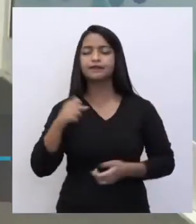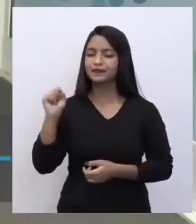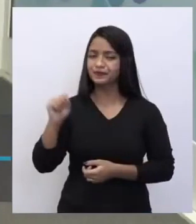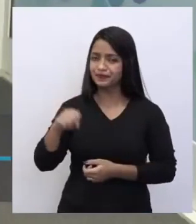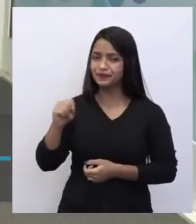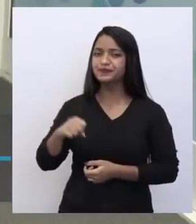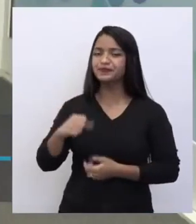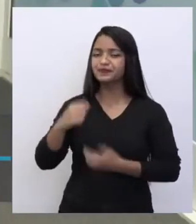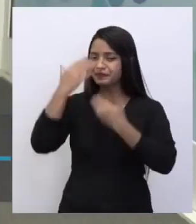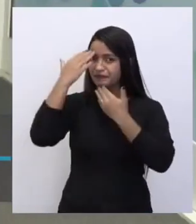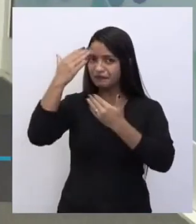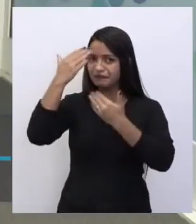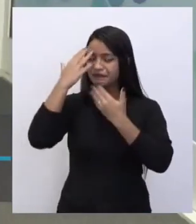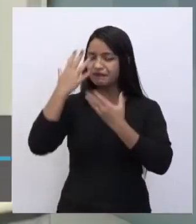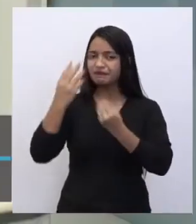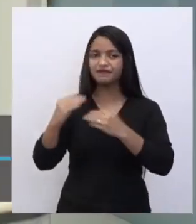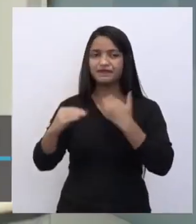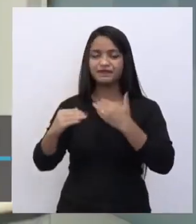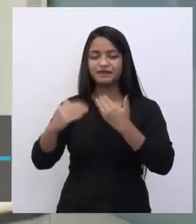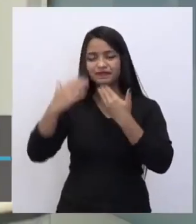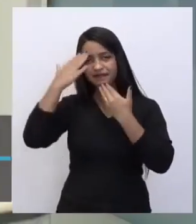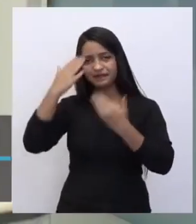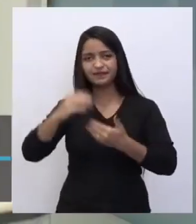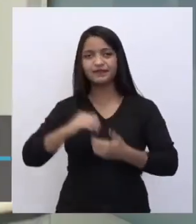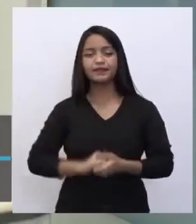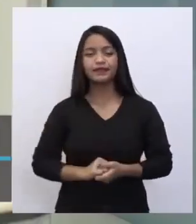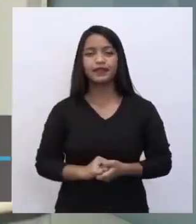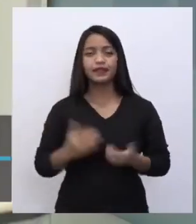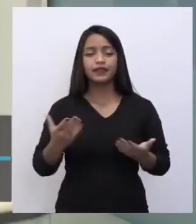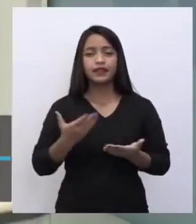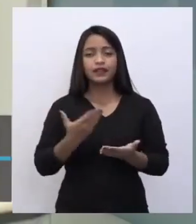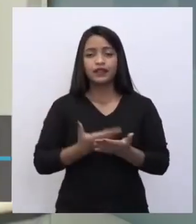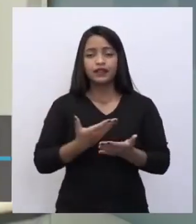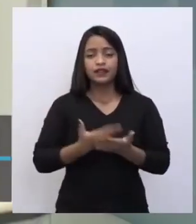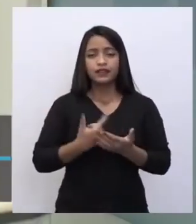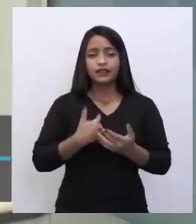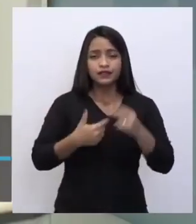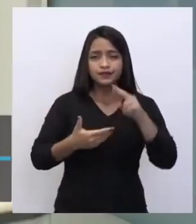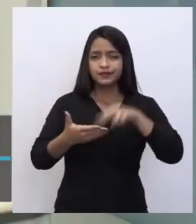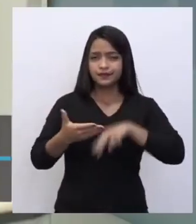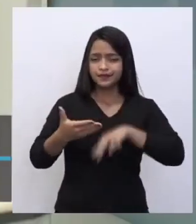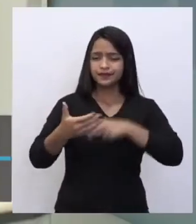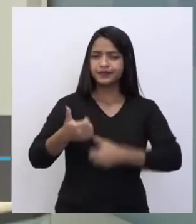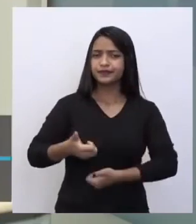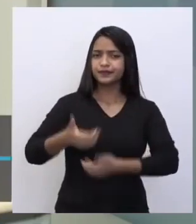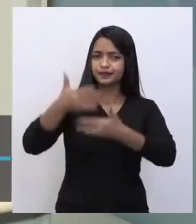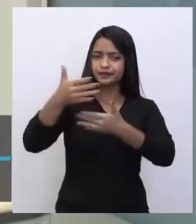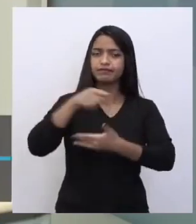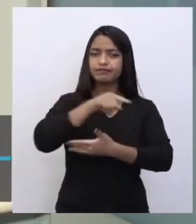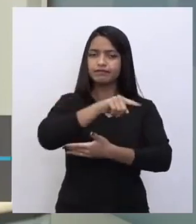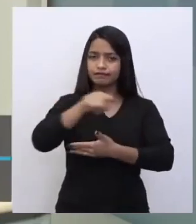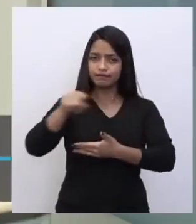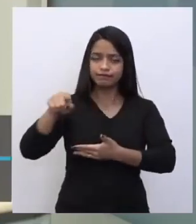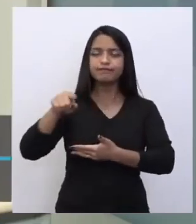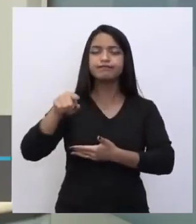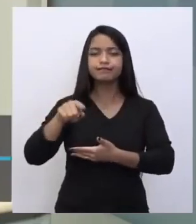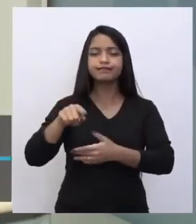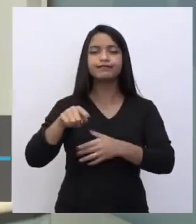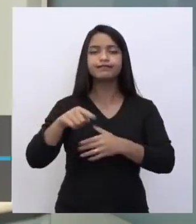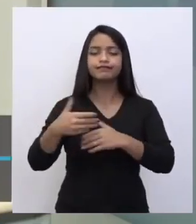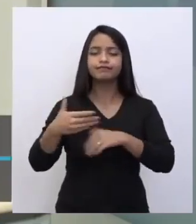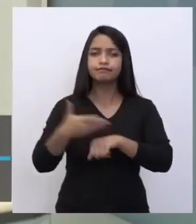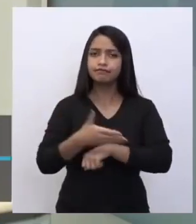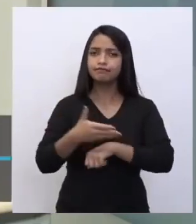de agradecimentos, professora. Durante toda a aula, fiquei aqui atenta à postagem de vocês, à participação.